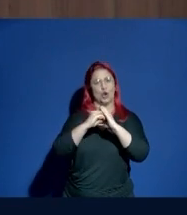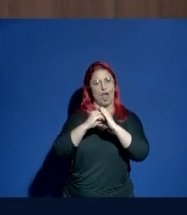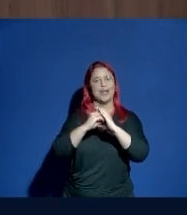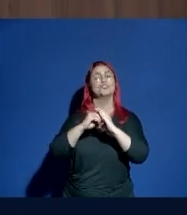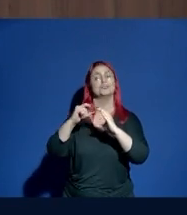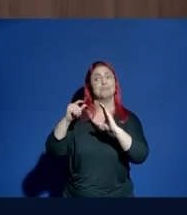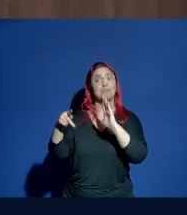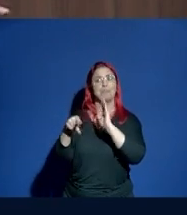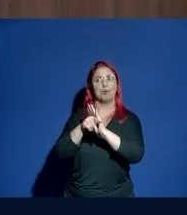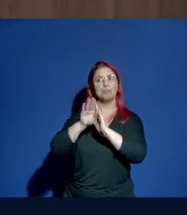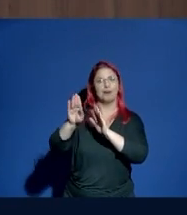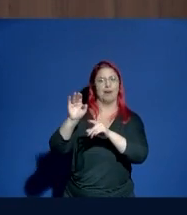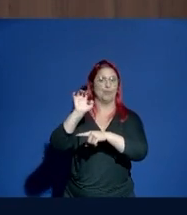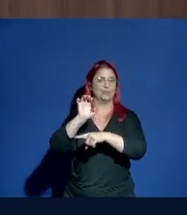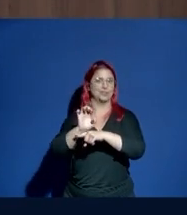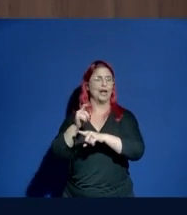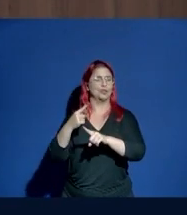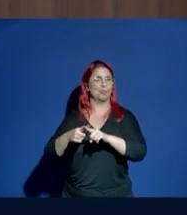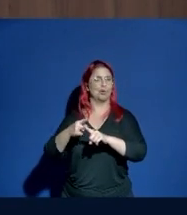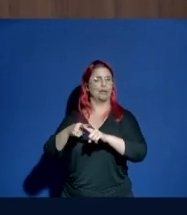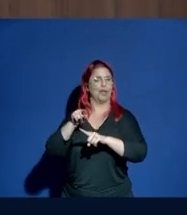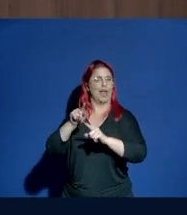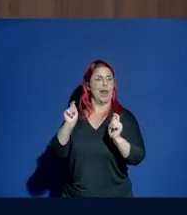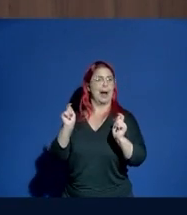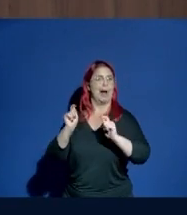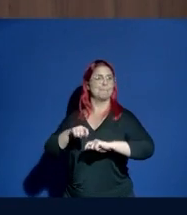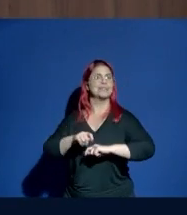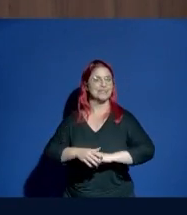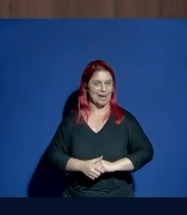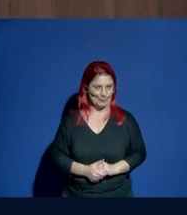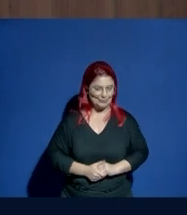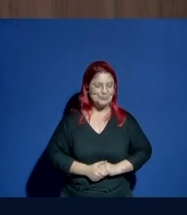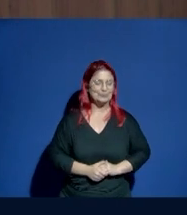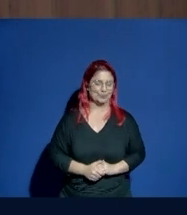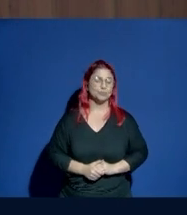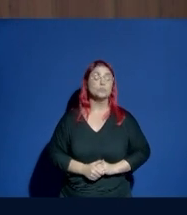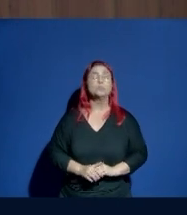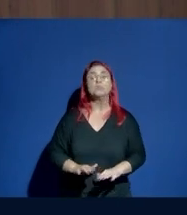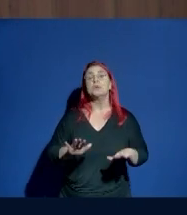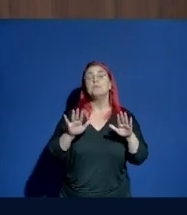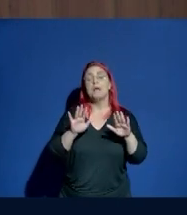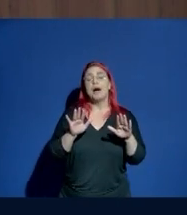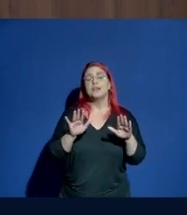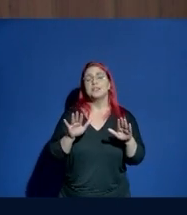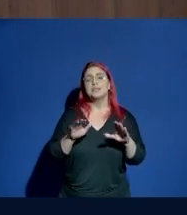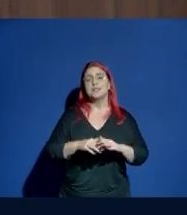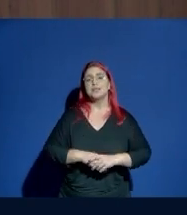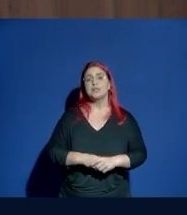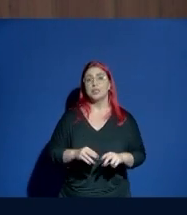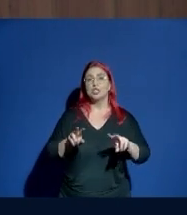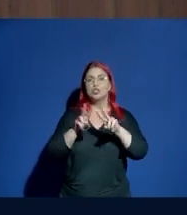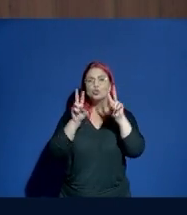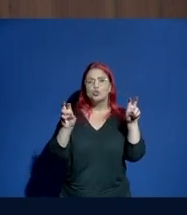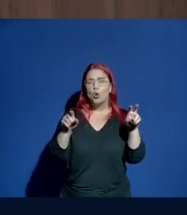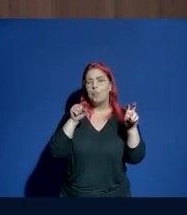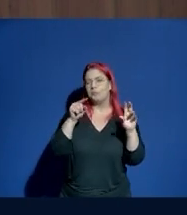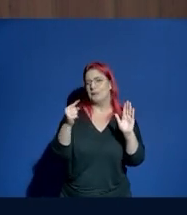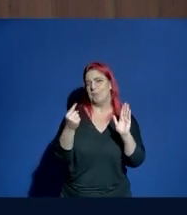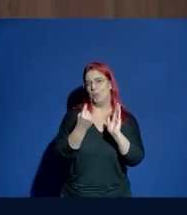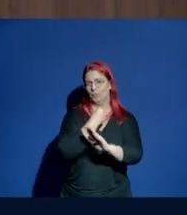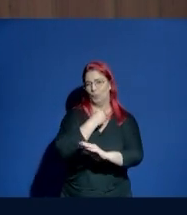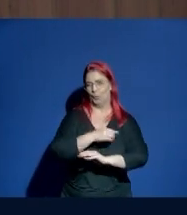nosso estado nada a competência e a capacidade dele mas dizer em relação a tudo isso